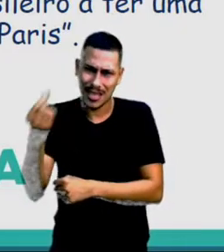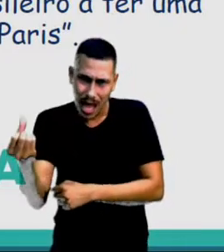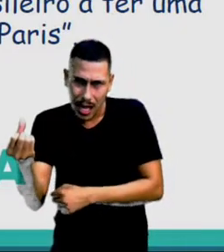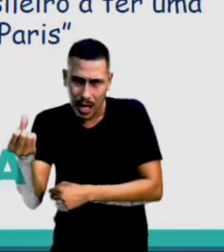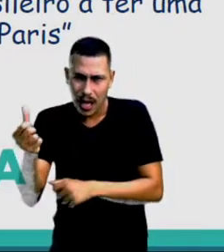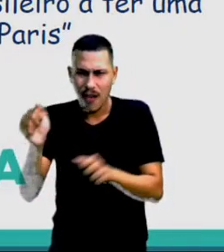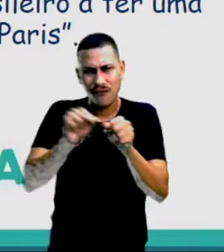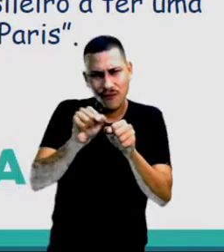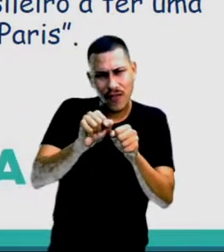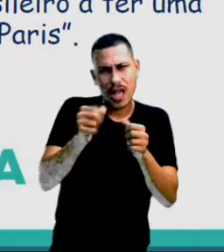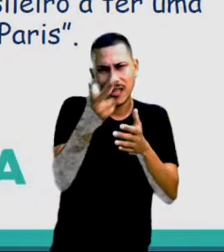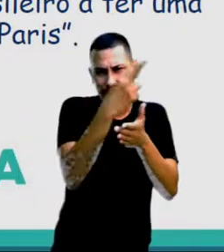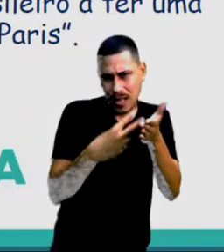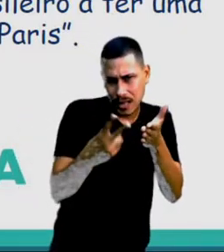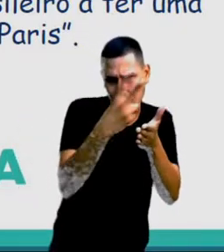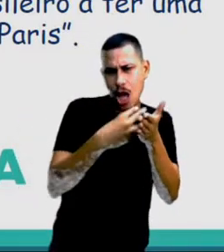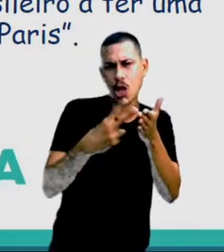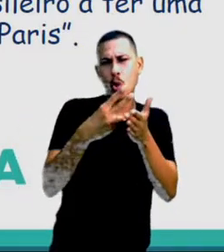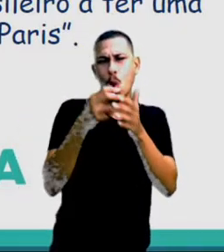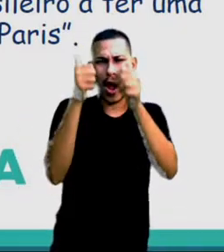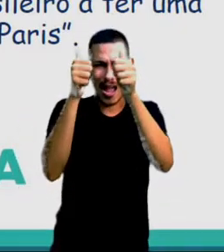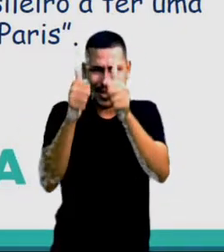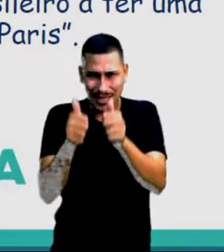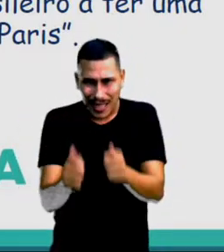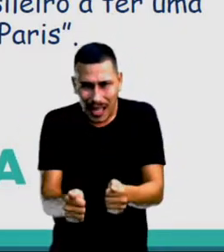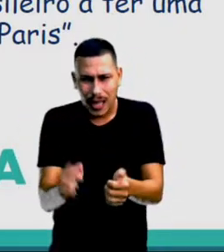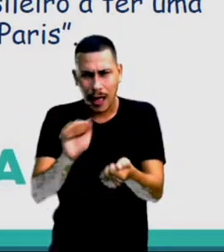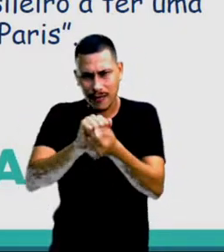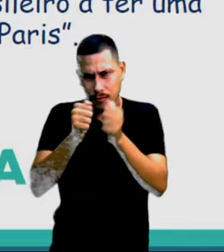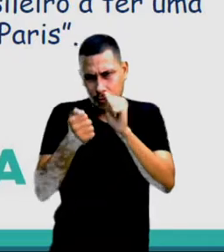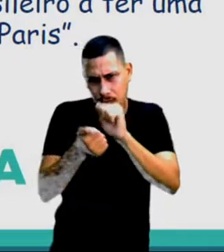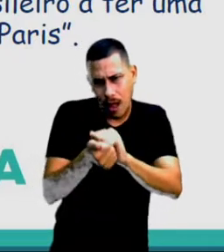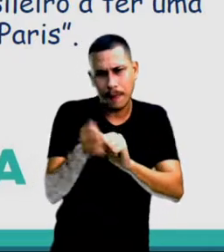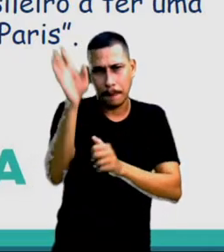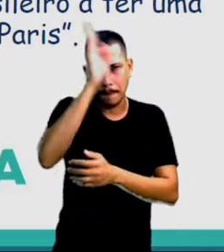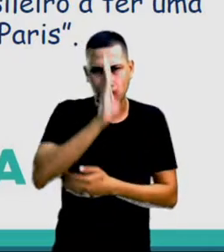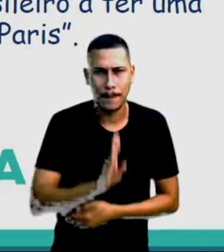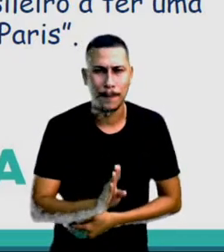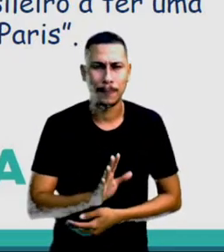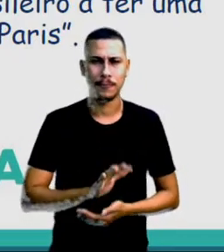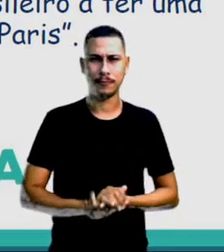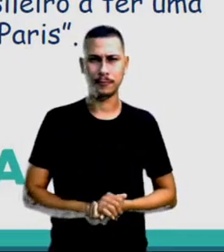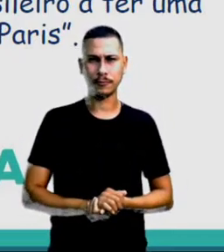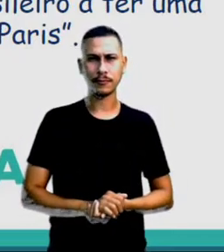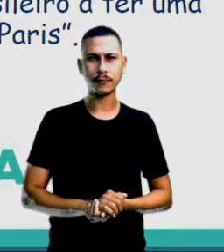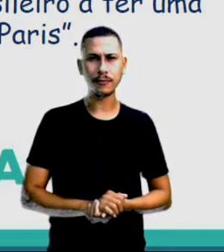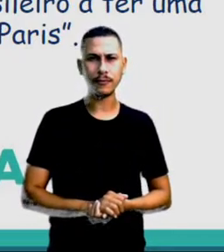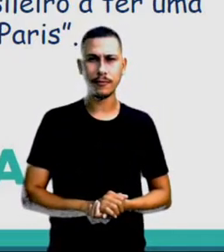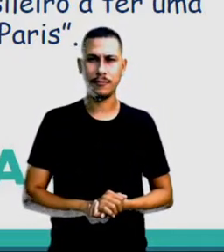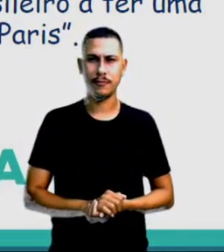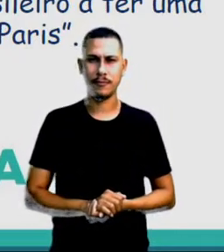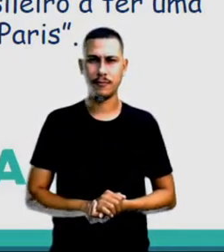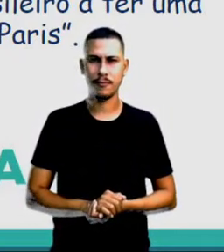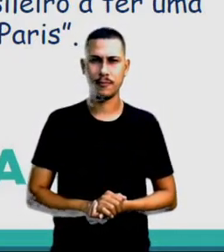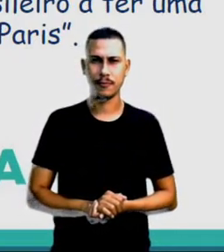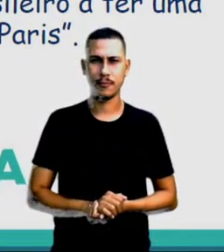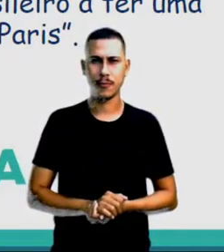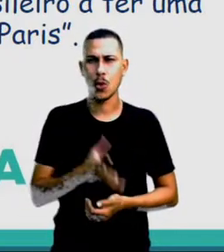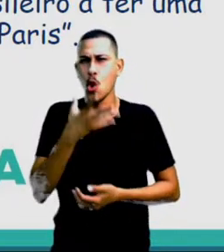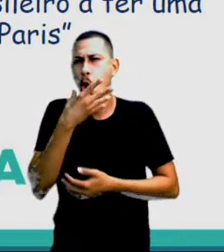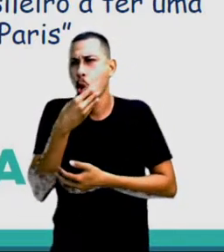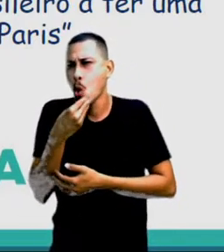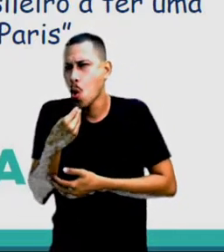escultor, desenhista, artista performático brasileiro. É considerado uma das figuras